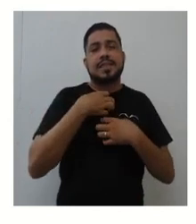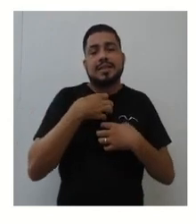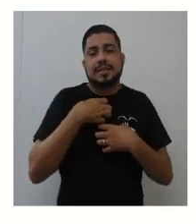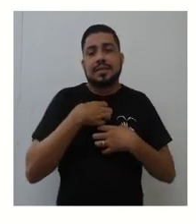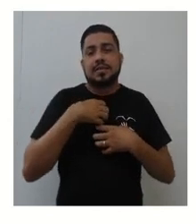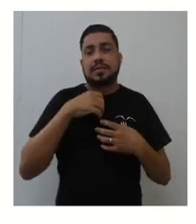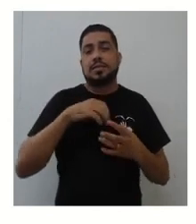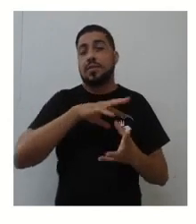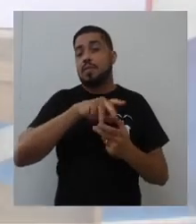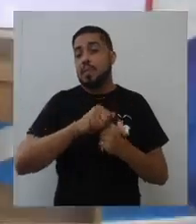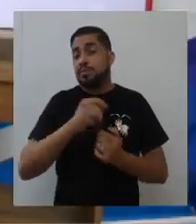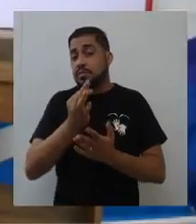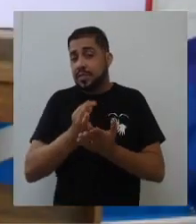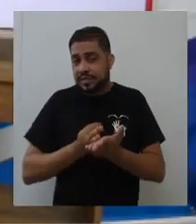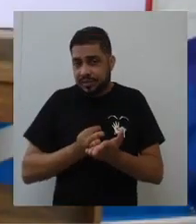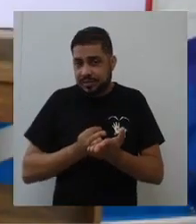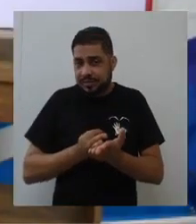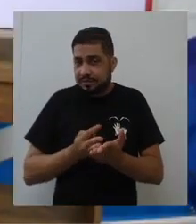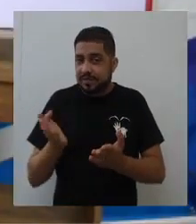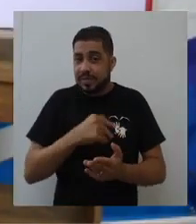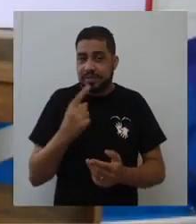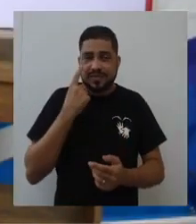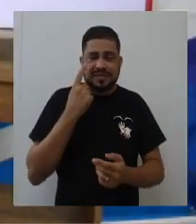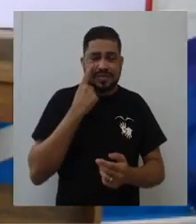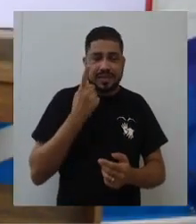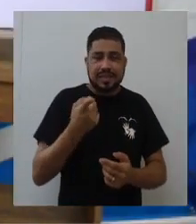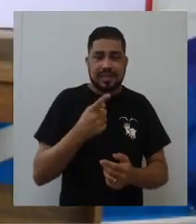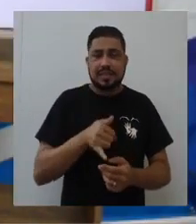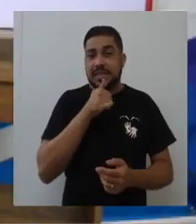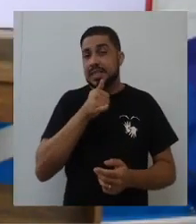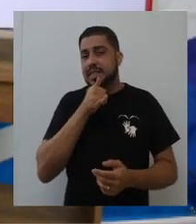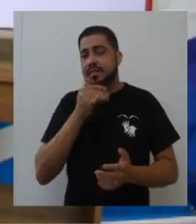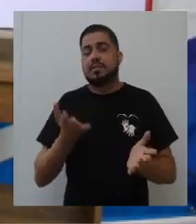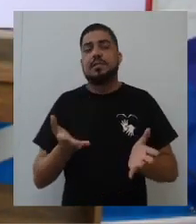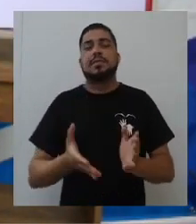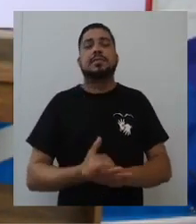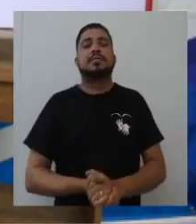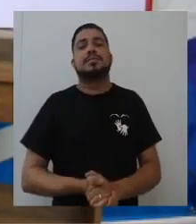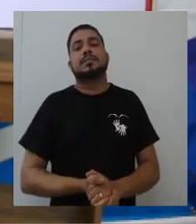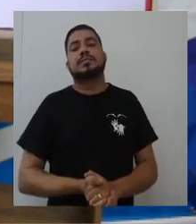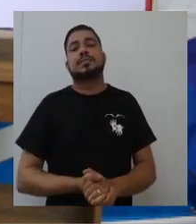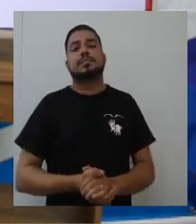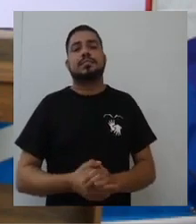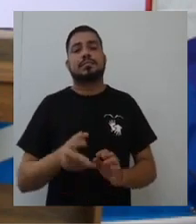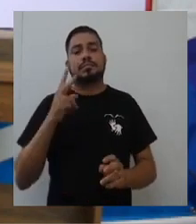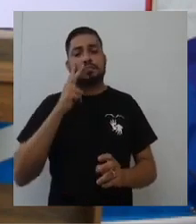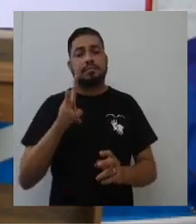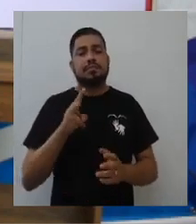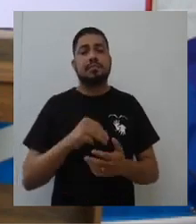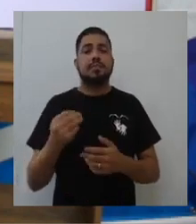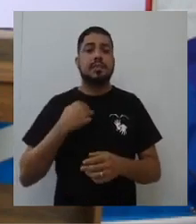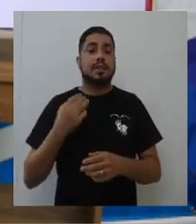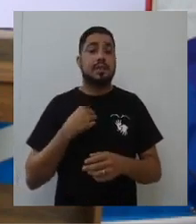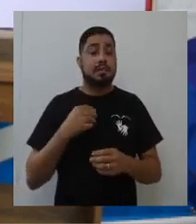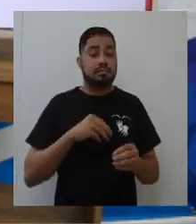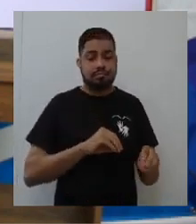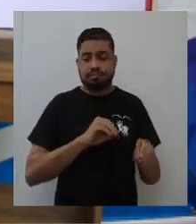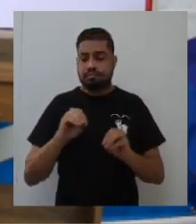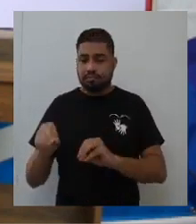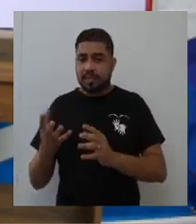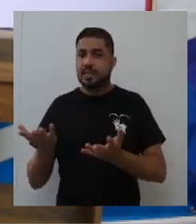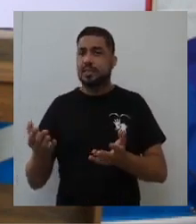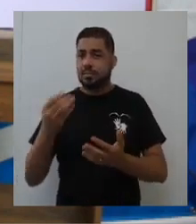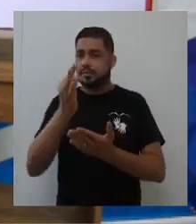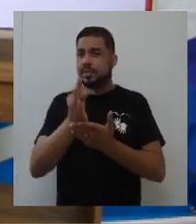texto. Vamos lá? Vamos dar uma olhada num exemplo agora, tá bem? Olha só, eu trouxe para vocês um texto